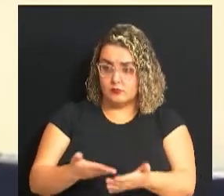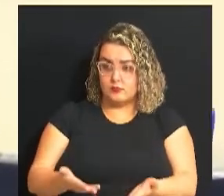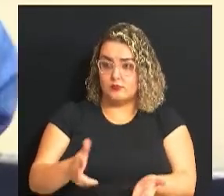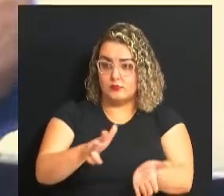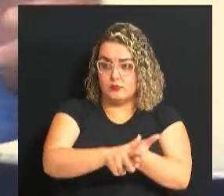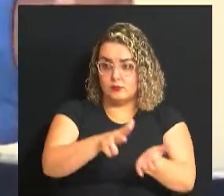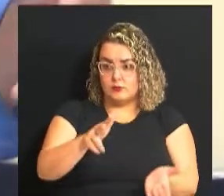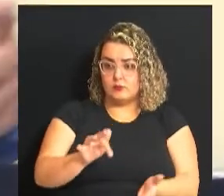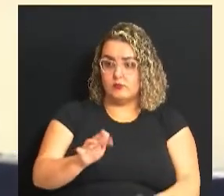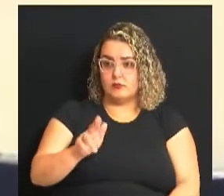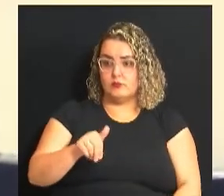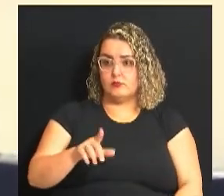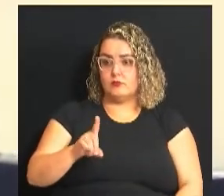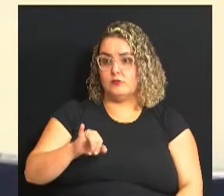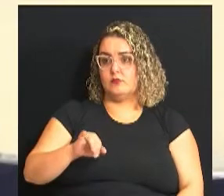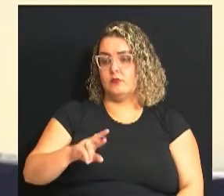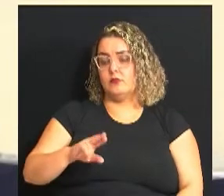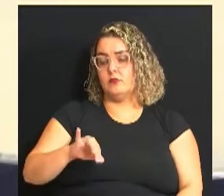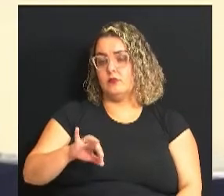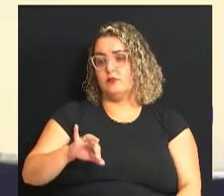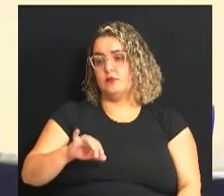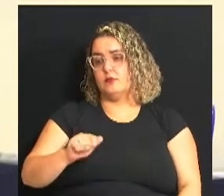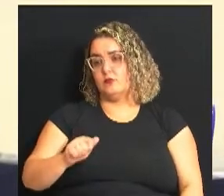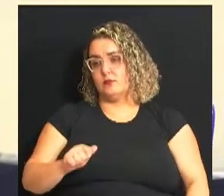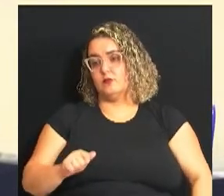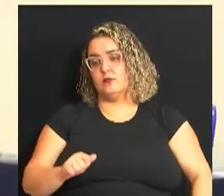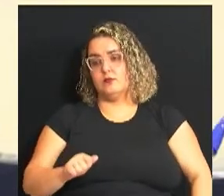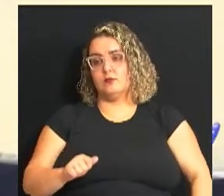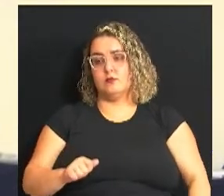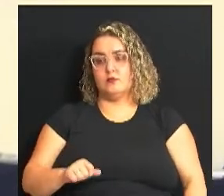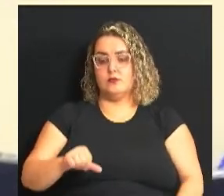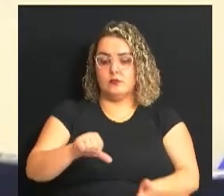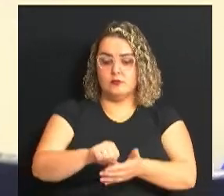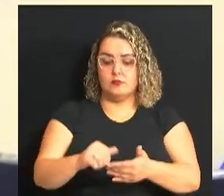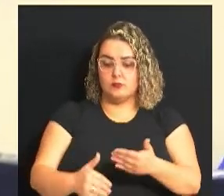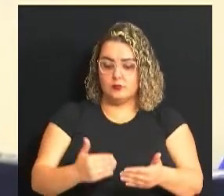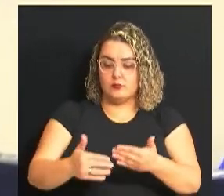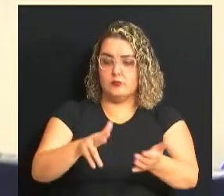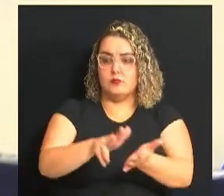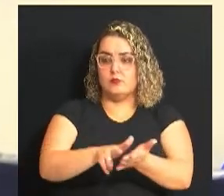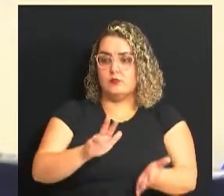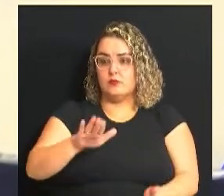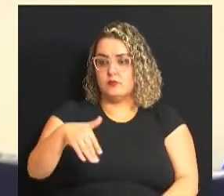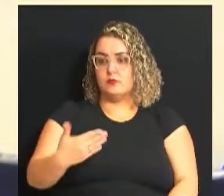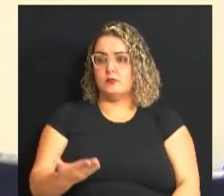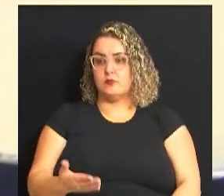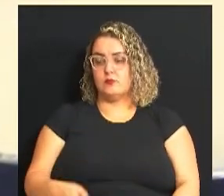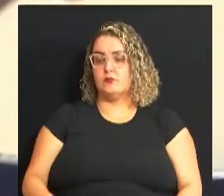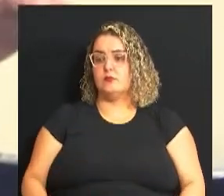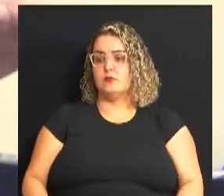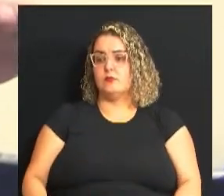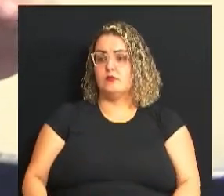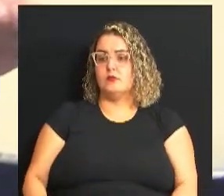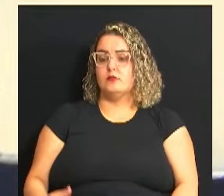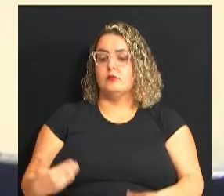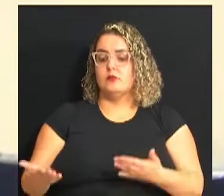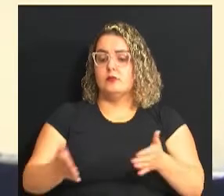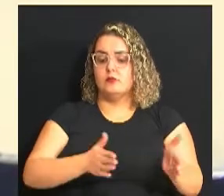O núcleo está em processo de regularização. Quando, em que situações, ao invés